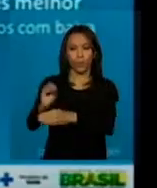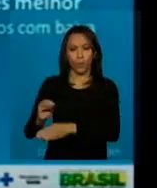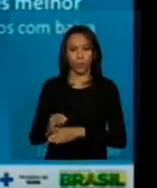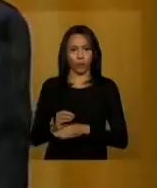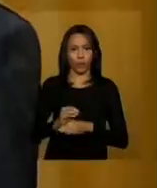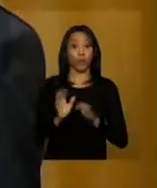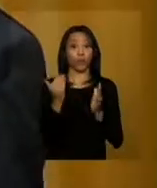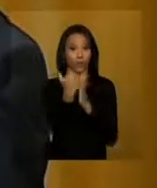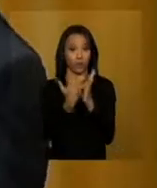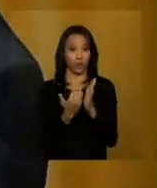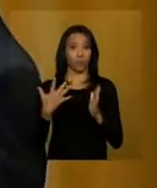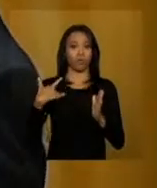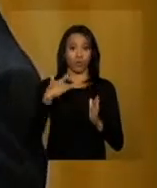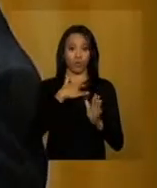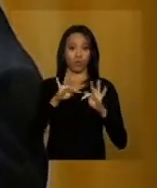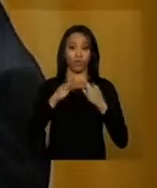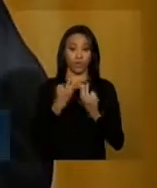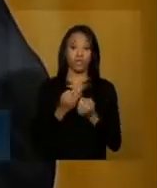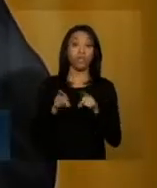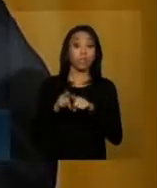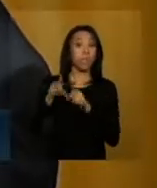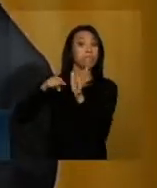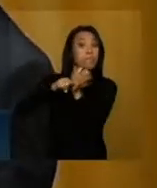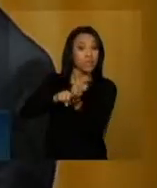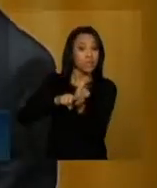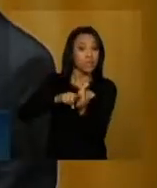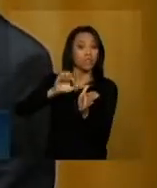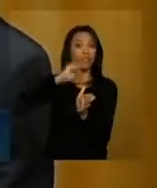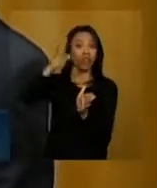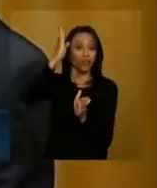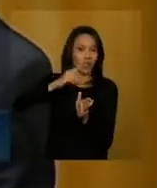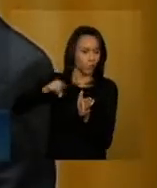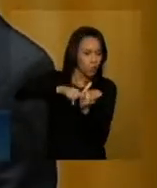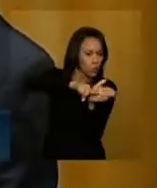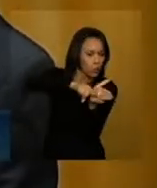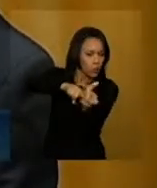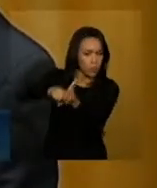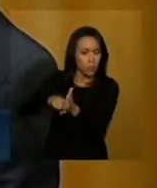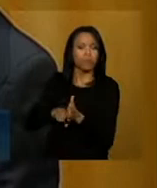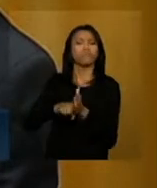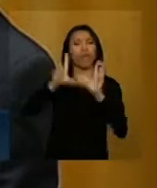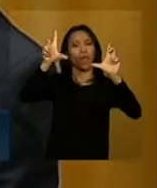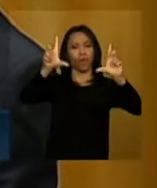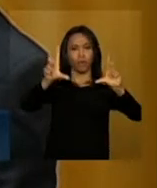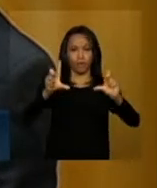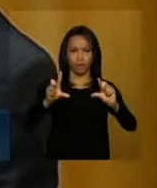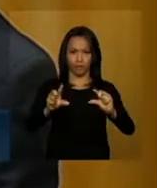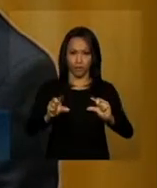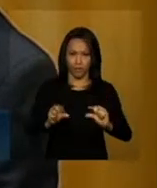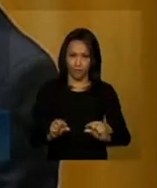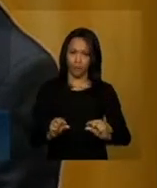só nossos, mas de pesquisas internacionais, a possibilidade de maior, de redução mais veloz e